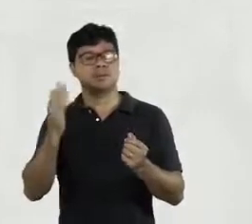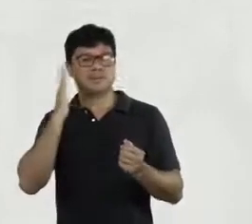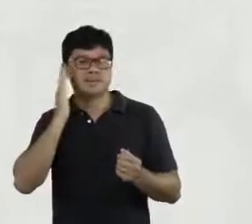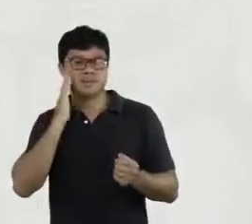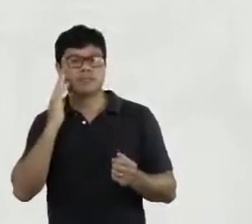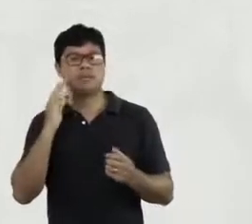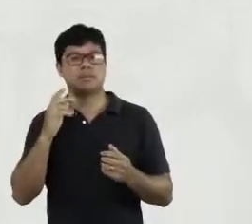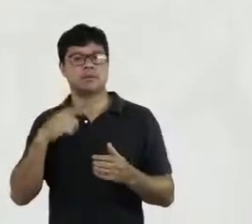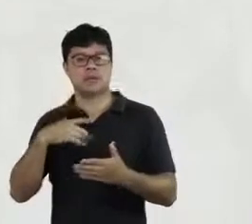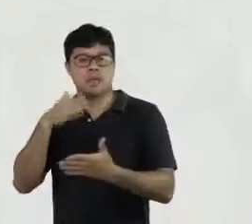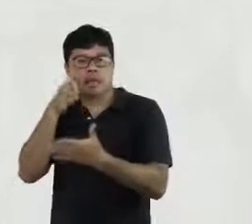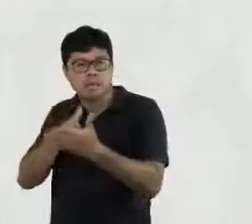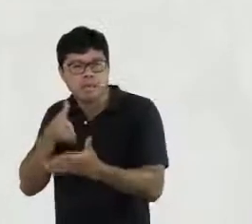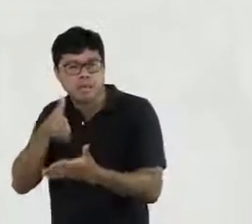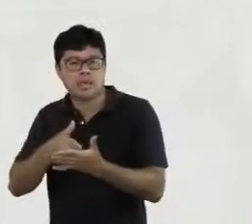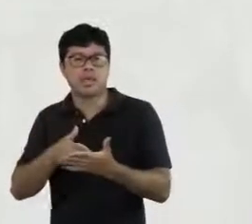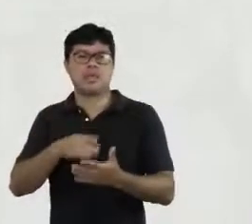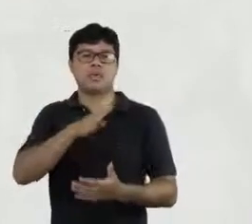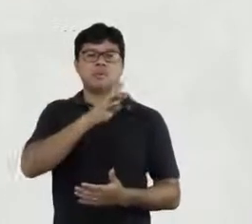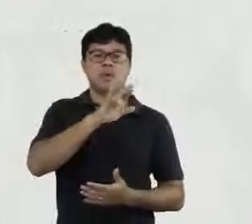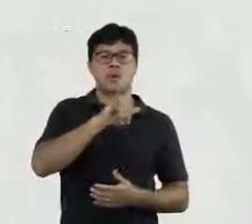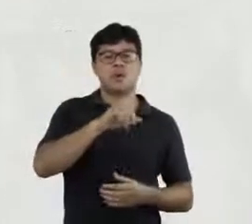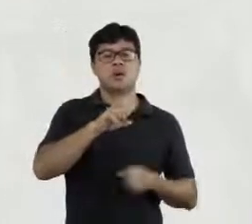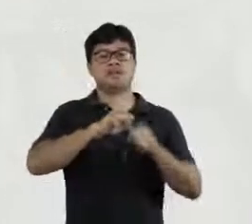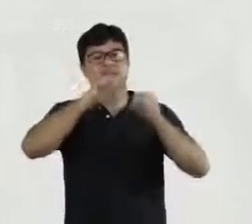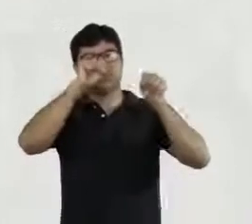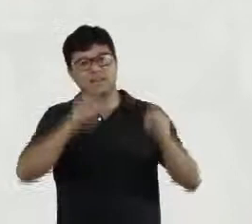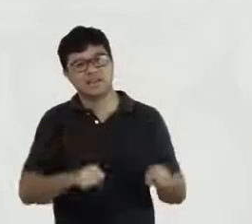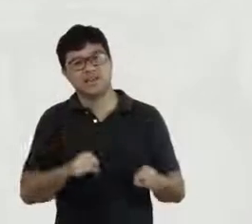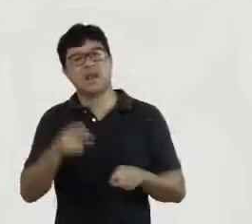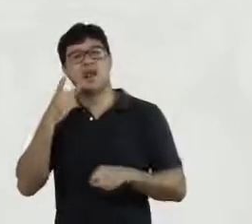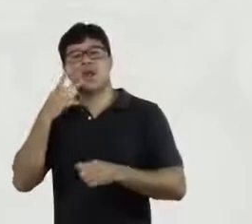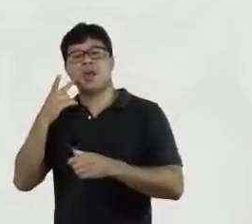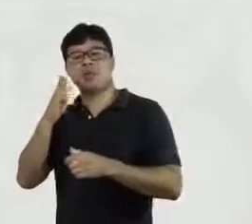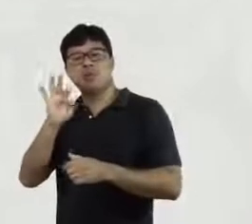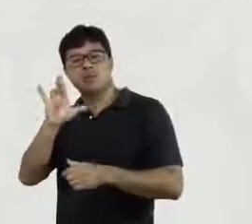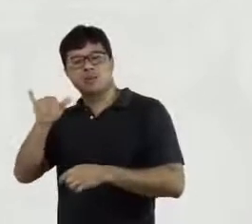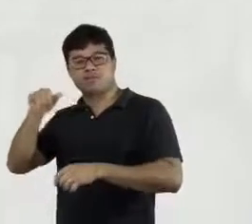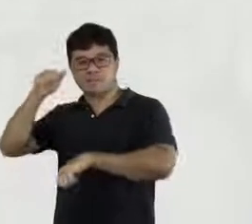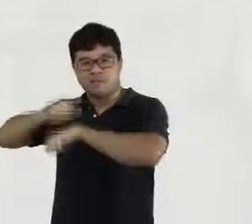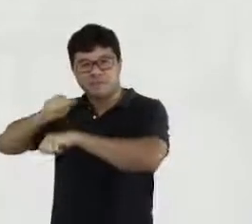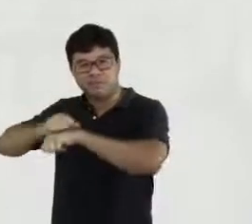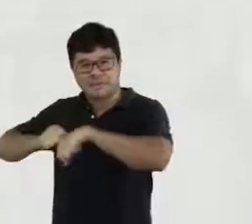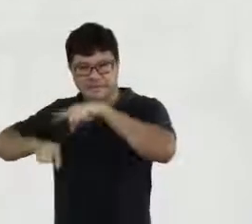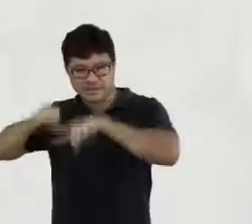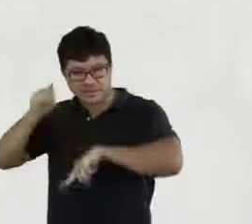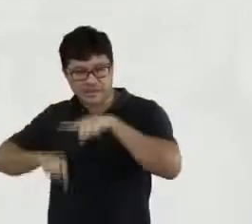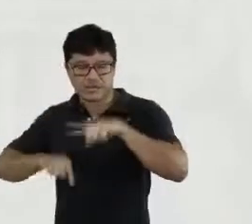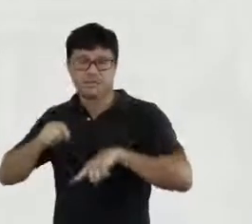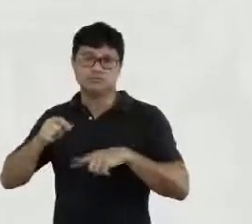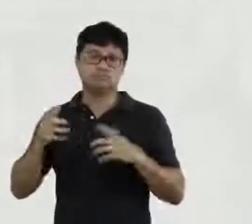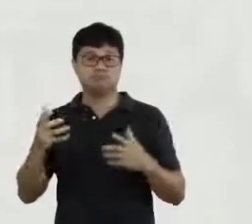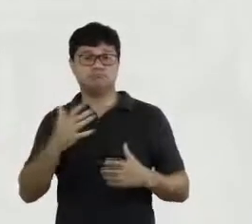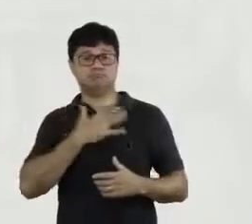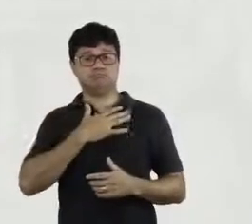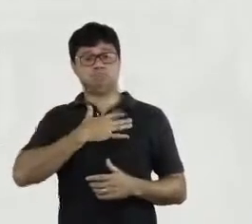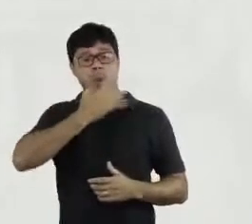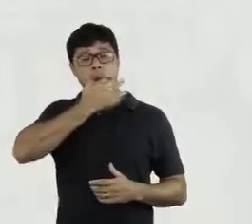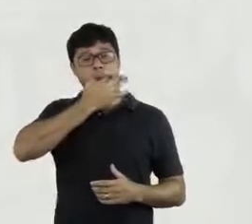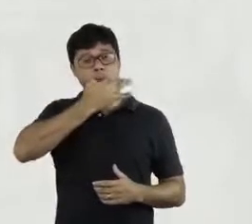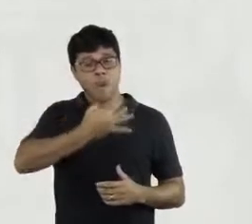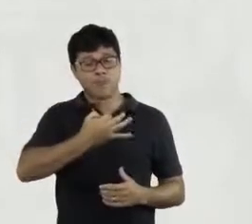fronteiras muito rígidas entre bibliografia sistemática e bibliografia material, bom, para mim,